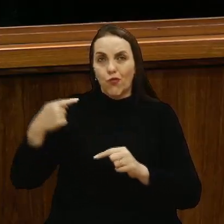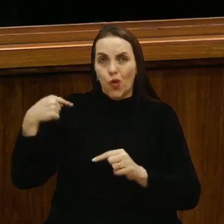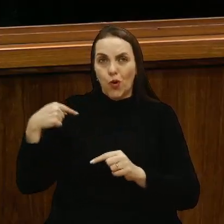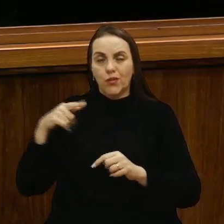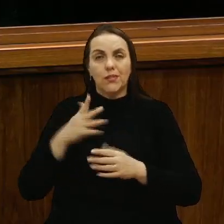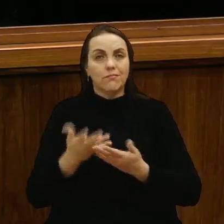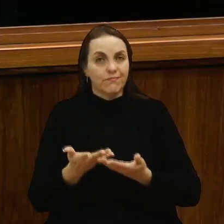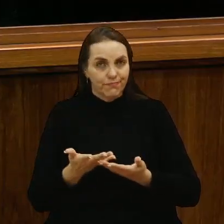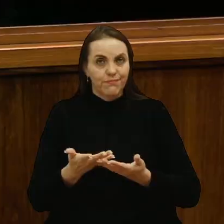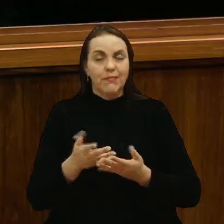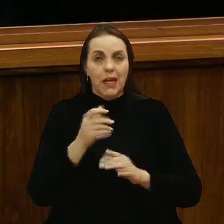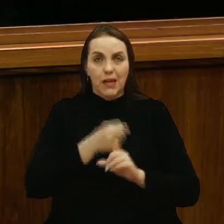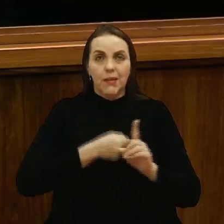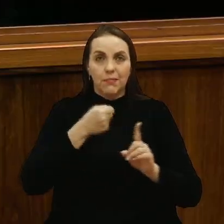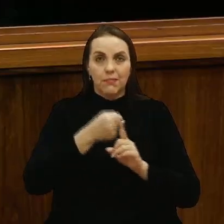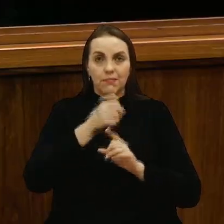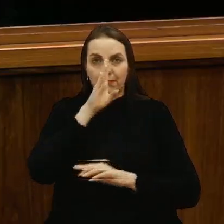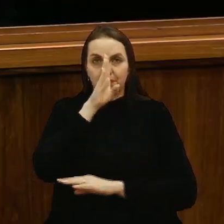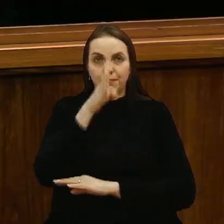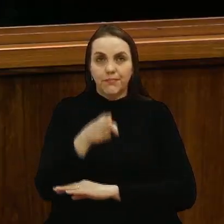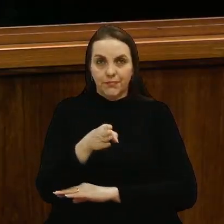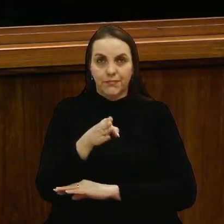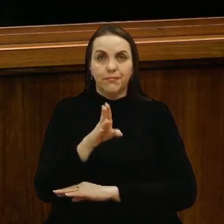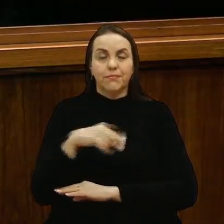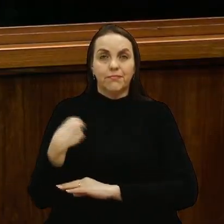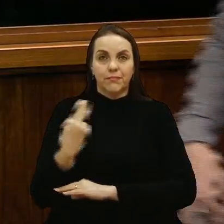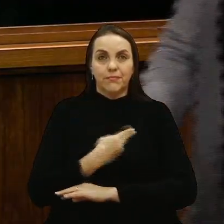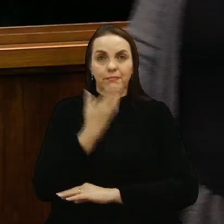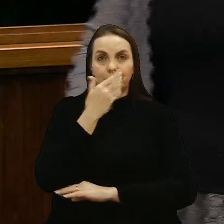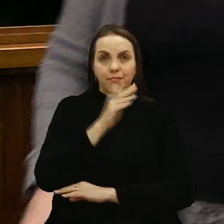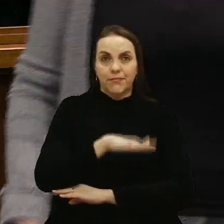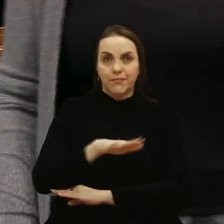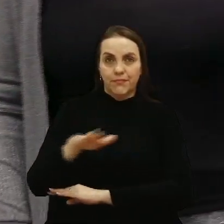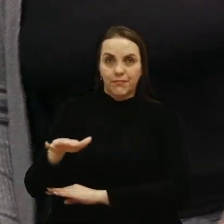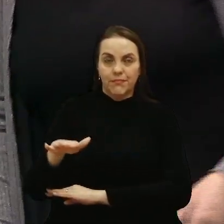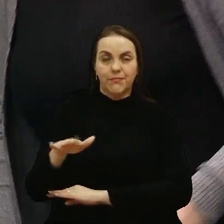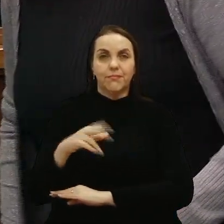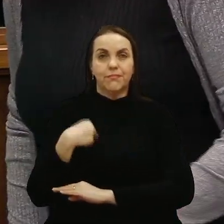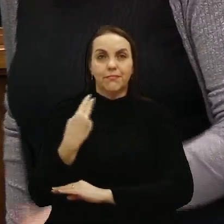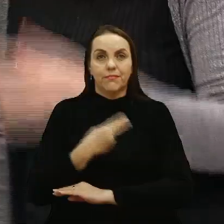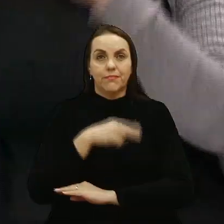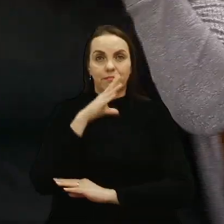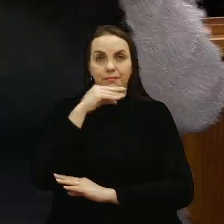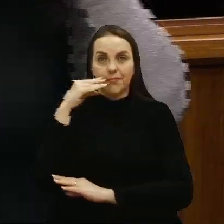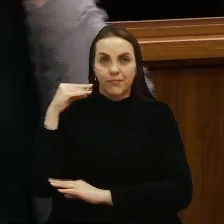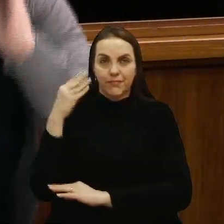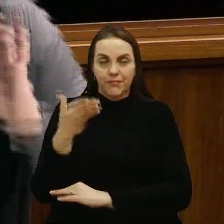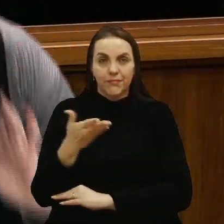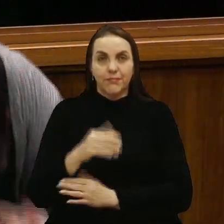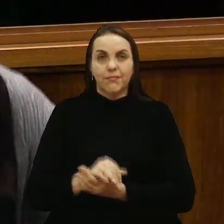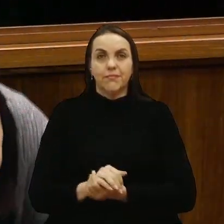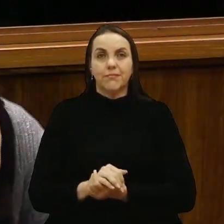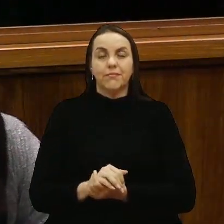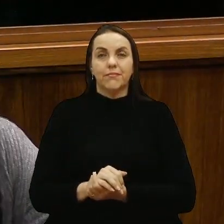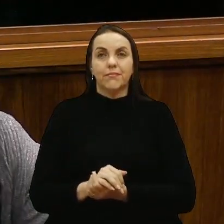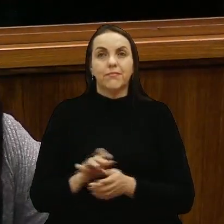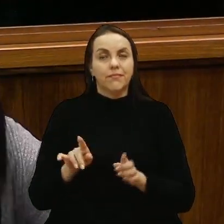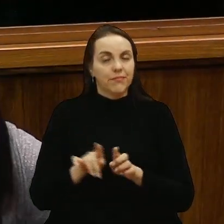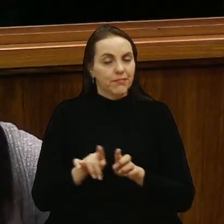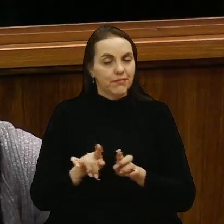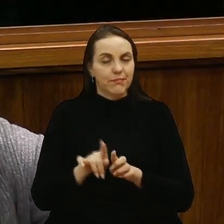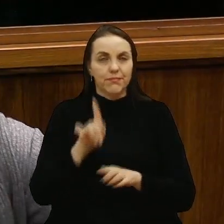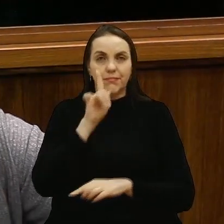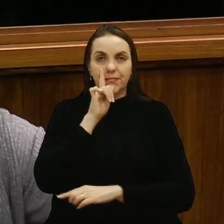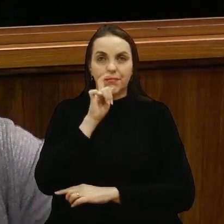impacta diretamente as nossas crianças, os nossos adolescentes, os nossos pais,